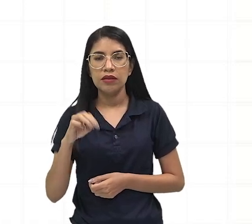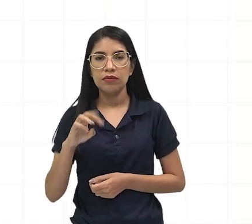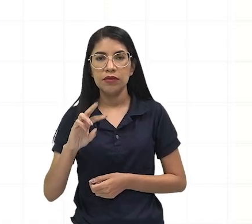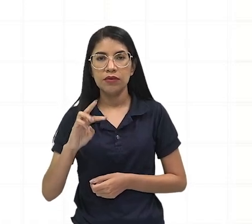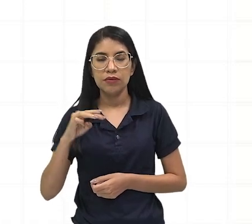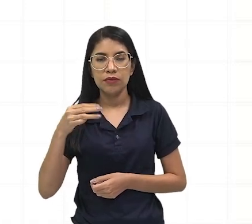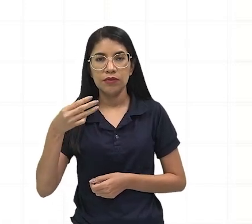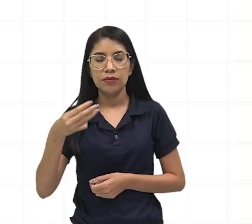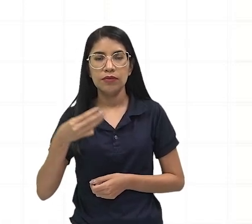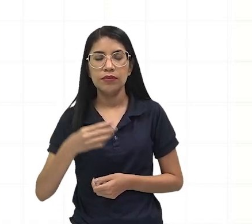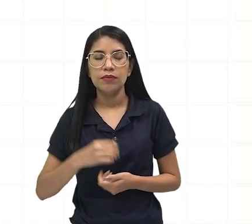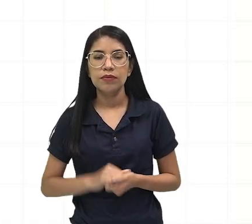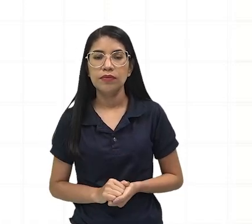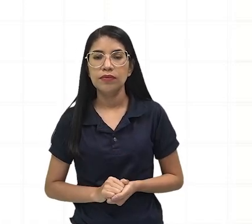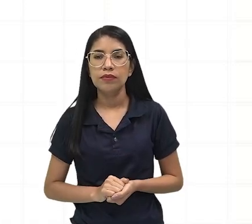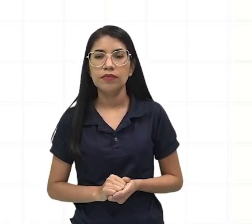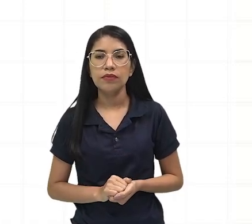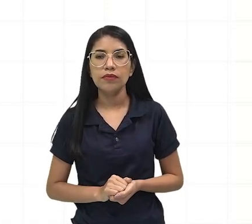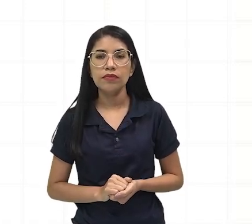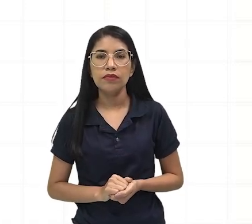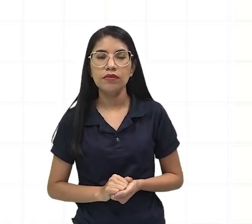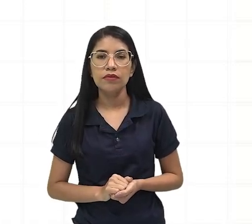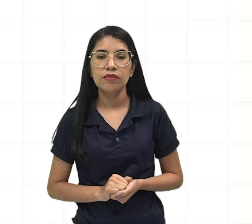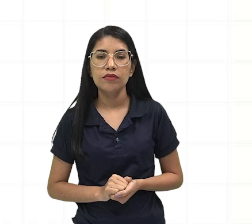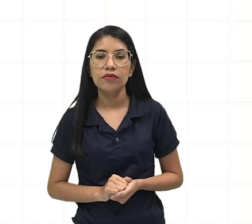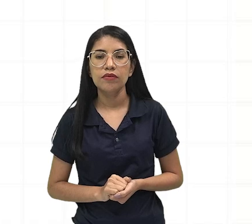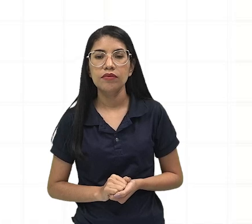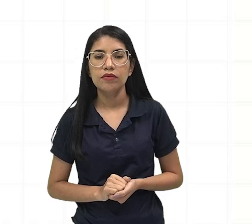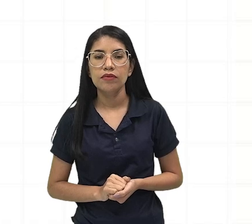254,34 centímetros cúbicos. Né?